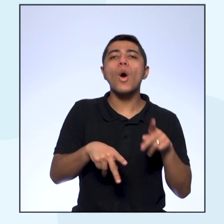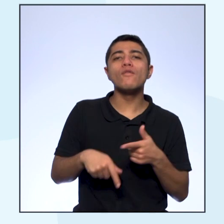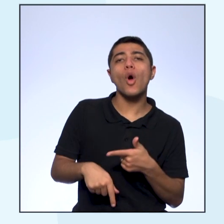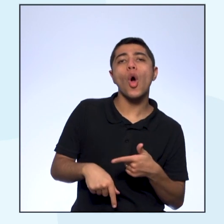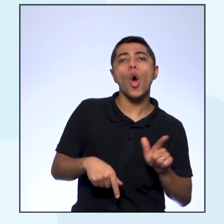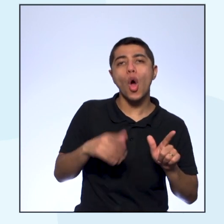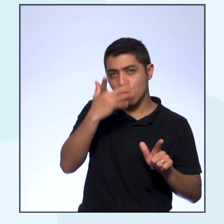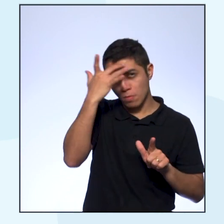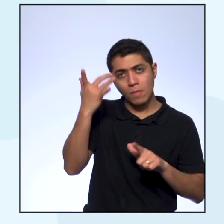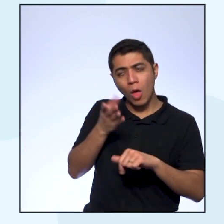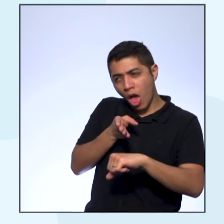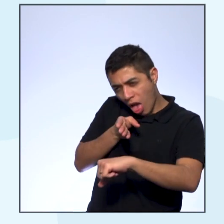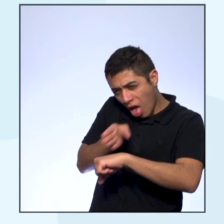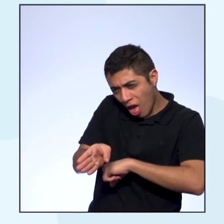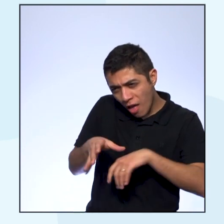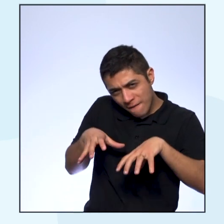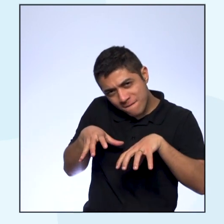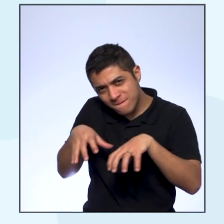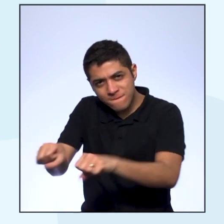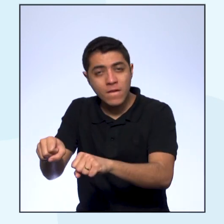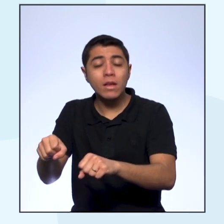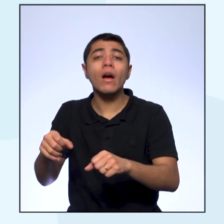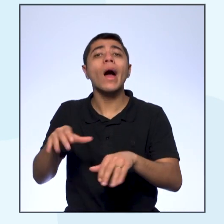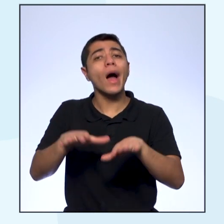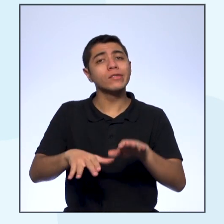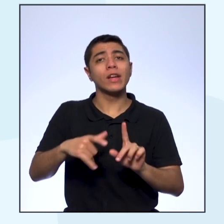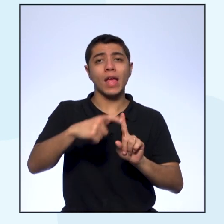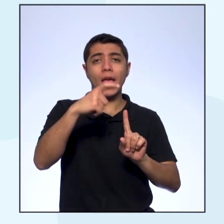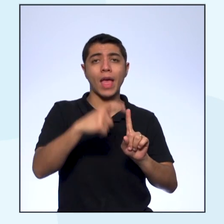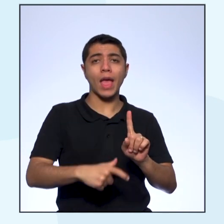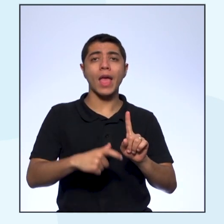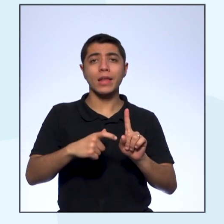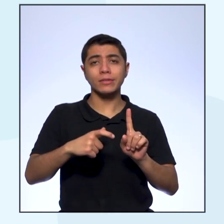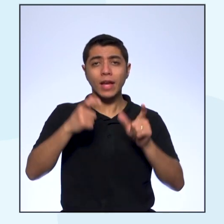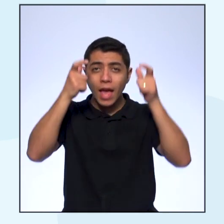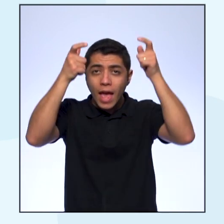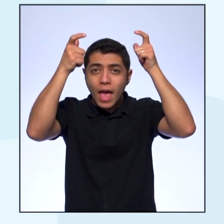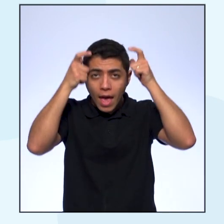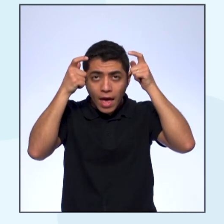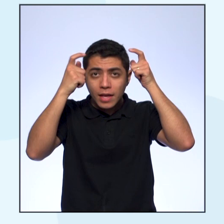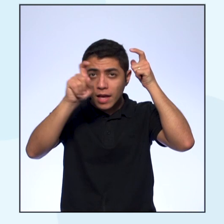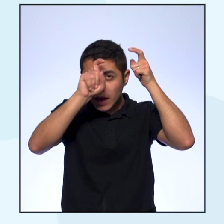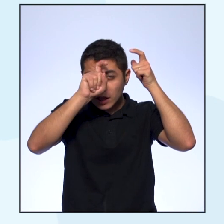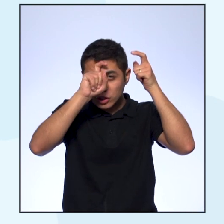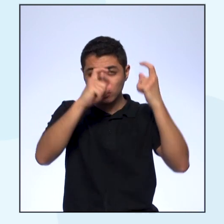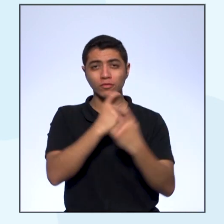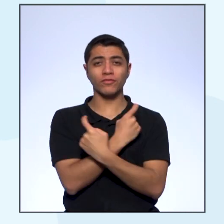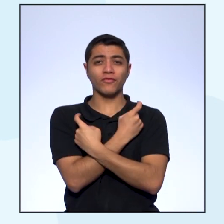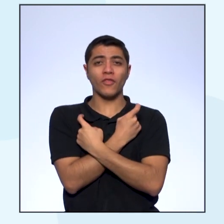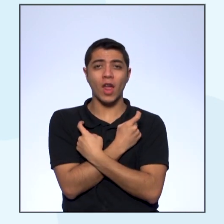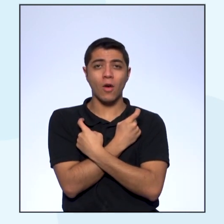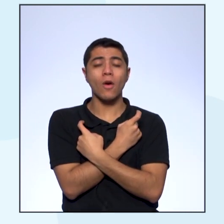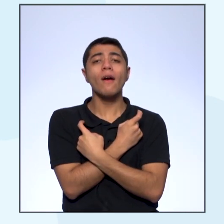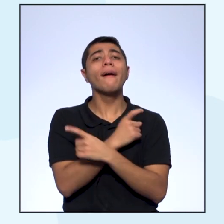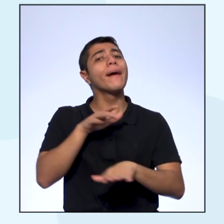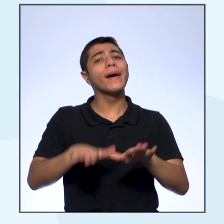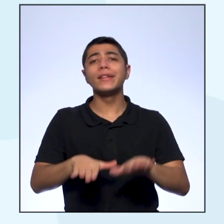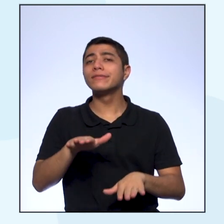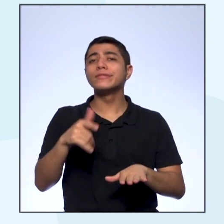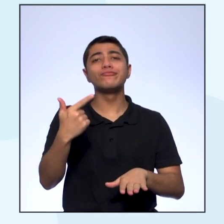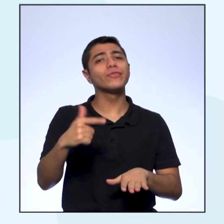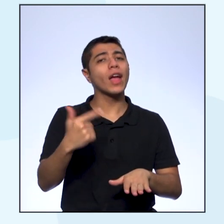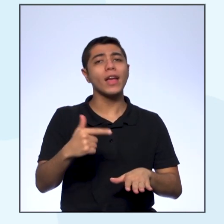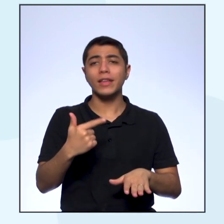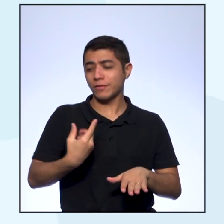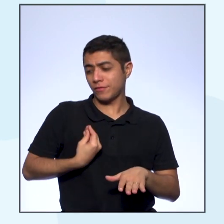povos, tudo isso enfraquece o poder do faraó. Então, nesses momentos de intermediários aí, não tem